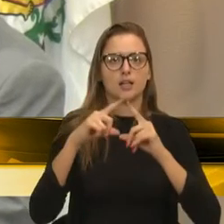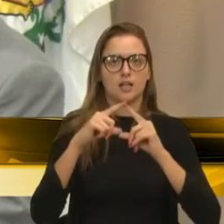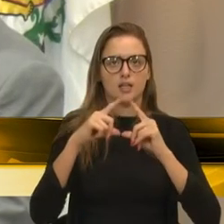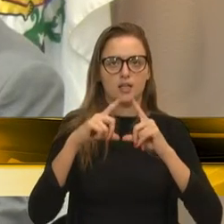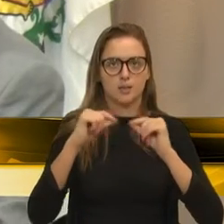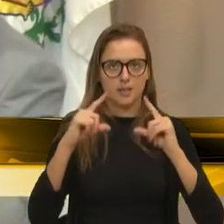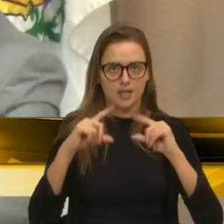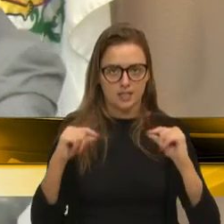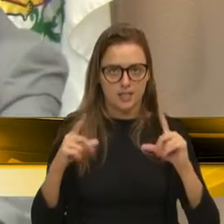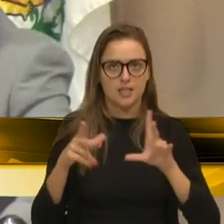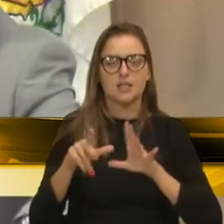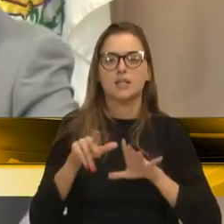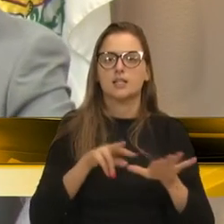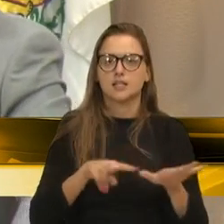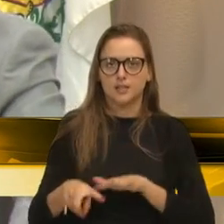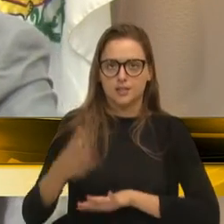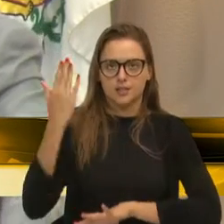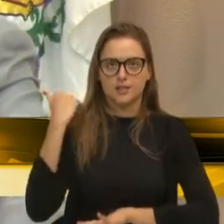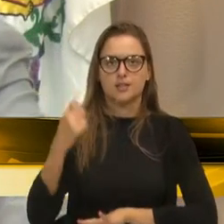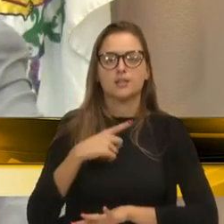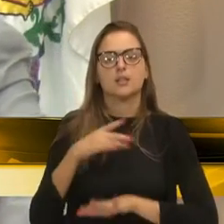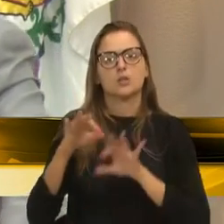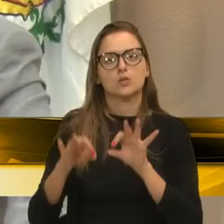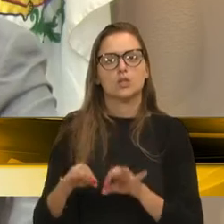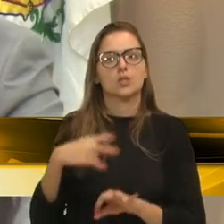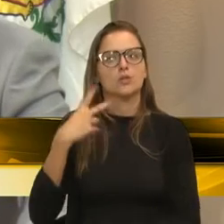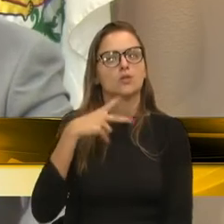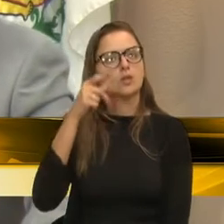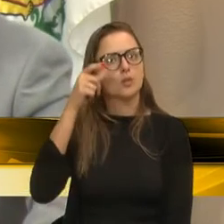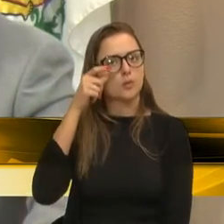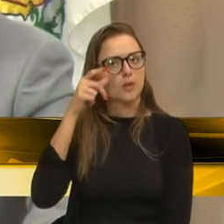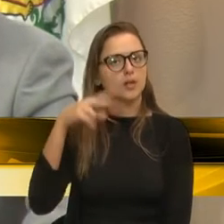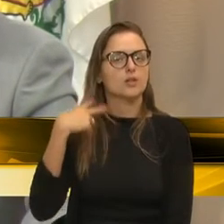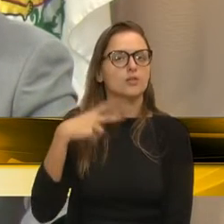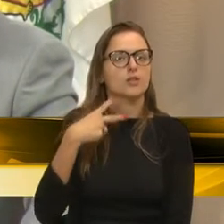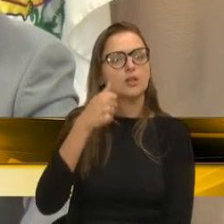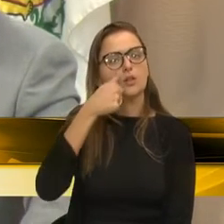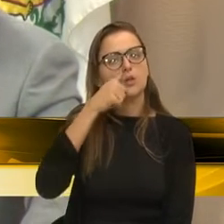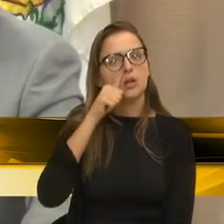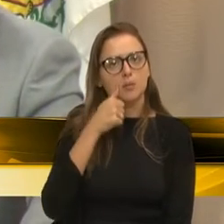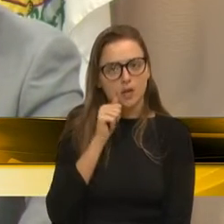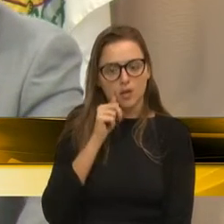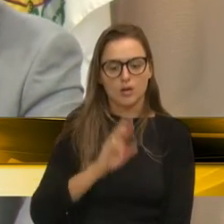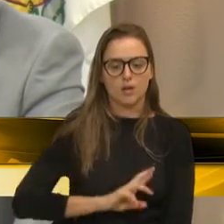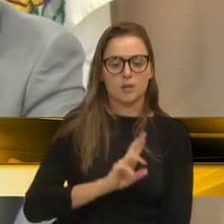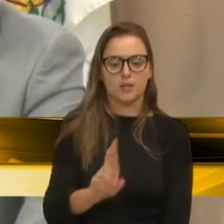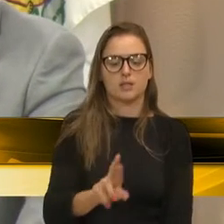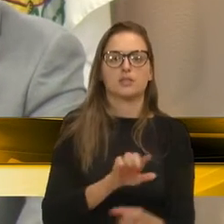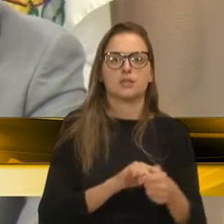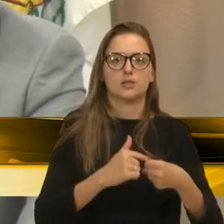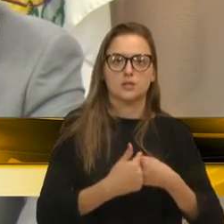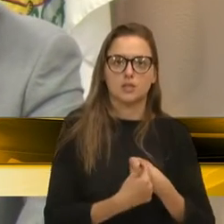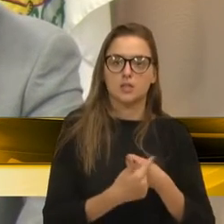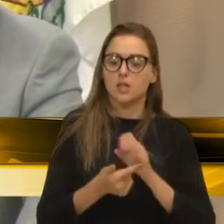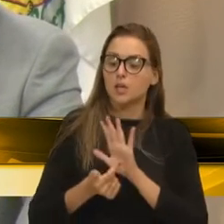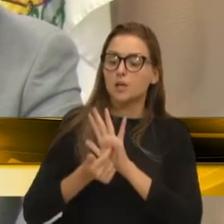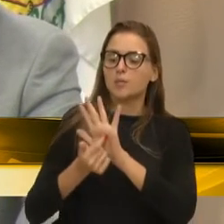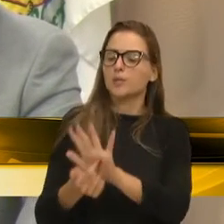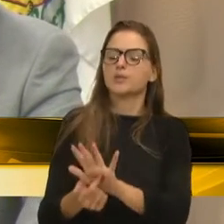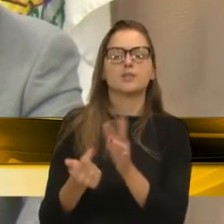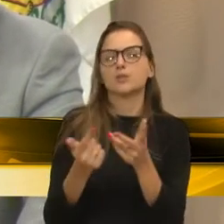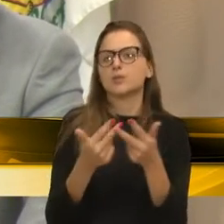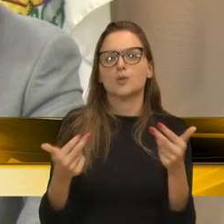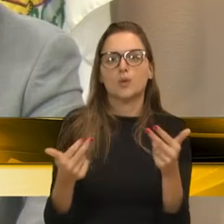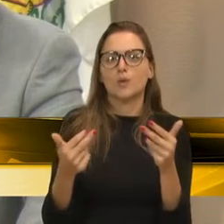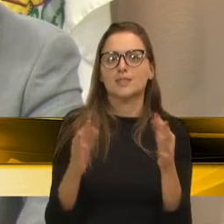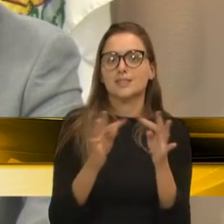que os vereadores que lá estão nessa semana, o vereador Périco e a vereadora Paula, mostrando essas questões técnicas